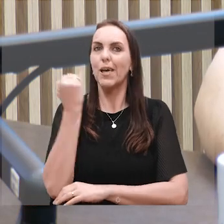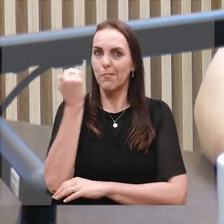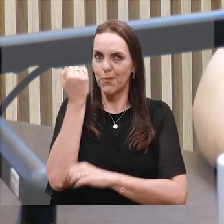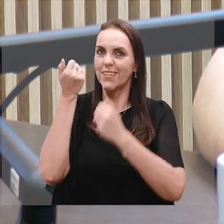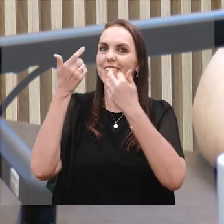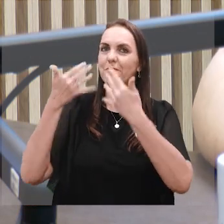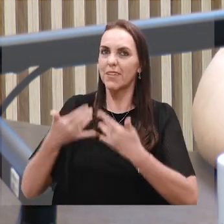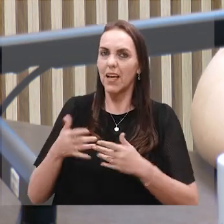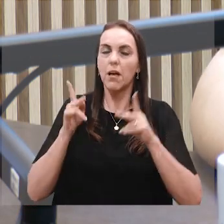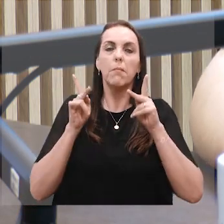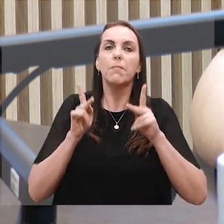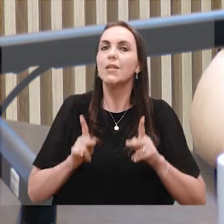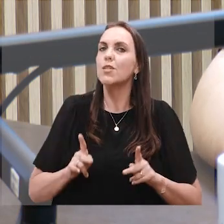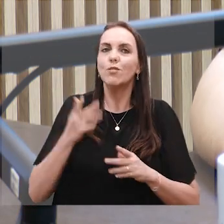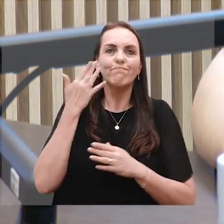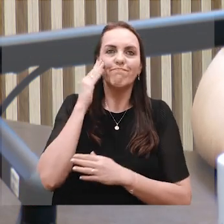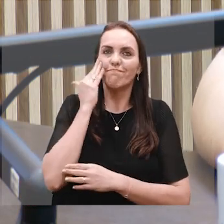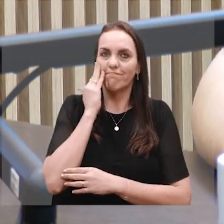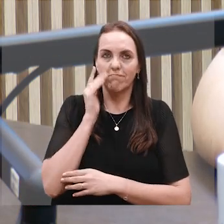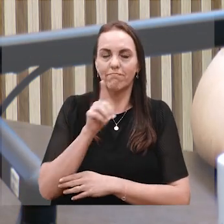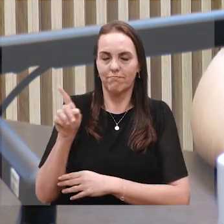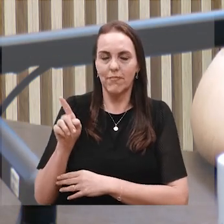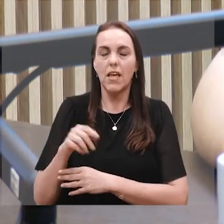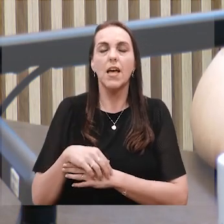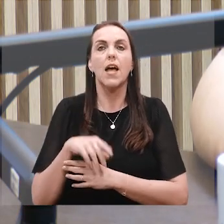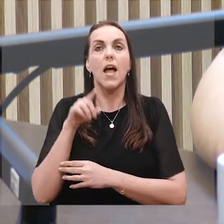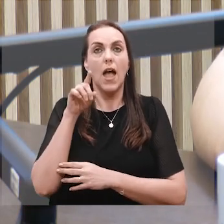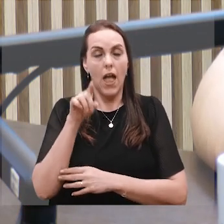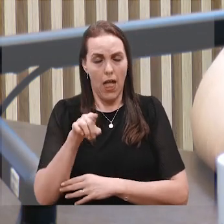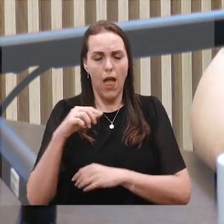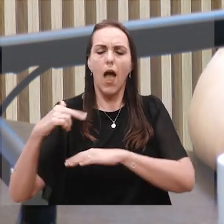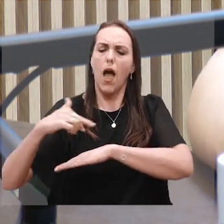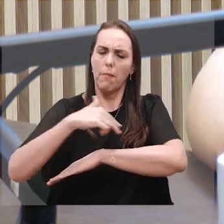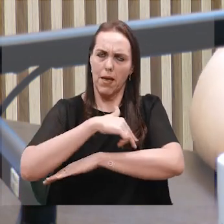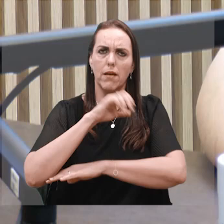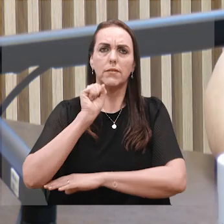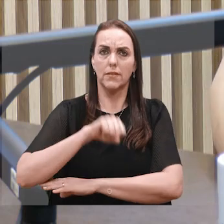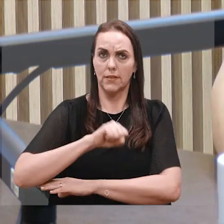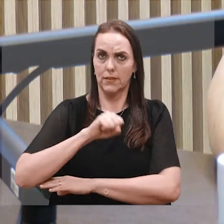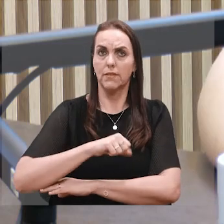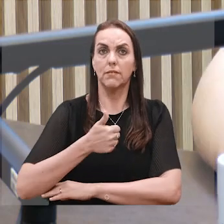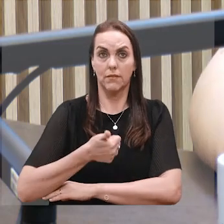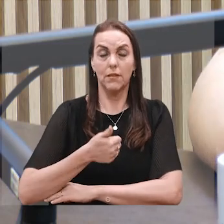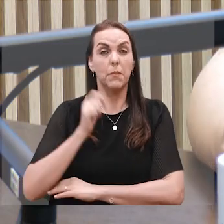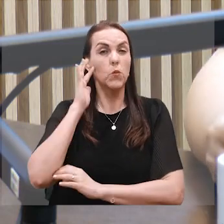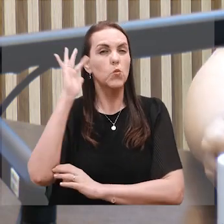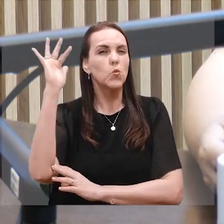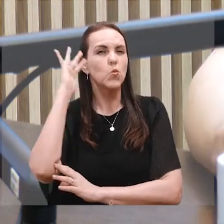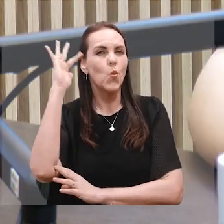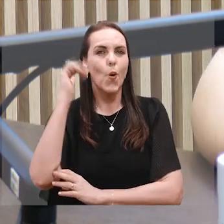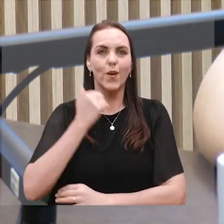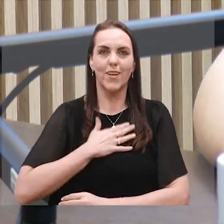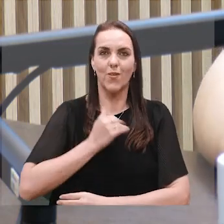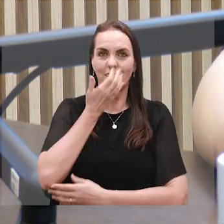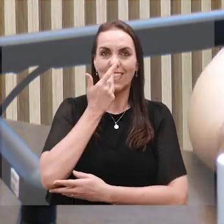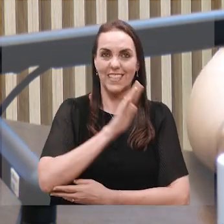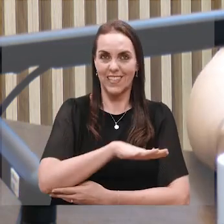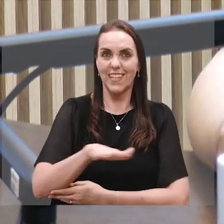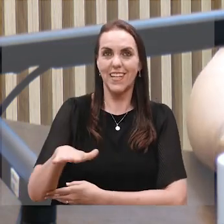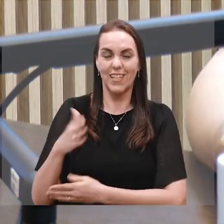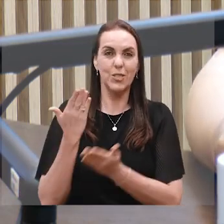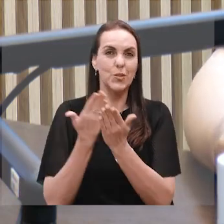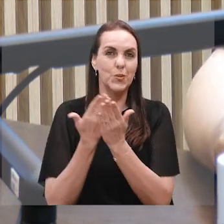importante colocar, porque às vezes as pessoas não têm a dimensão, né? Não, era a pé mesmo, né? Um dos sonhos de quando eu era criança e